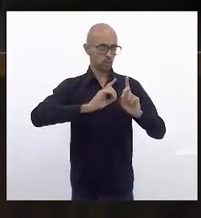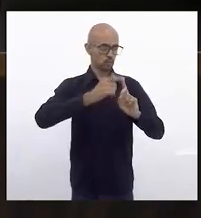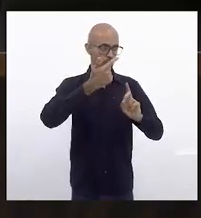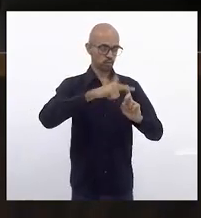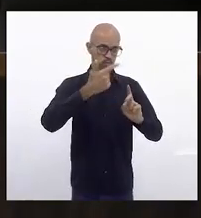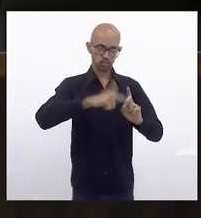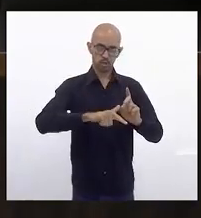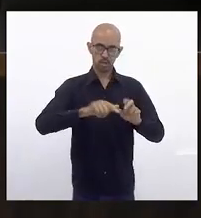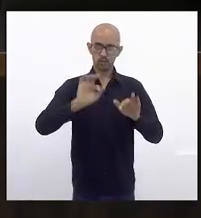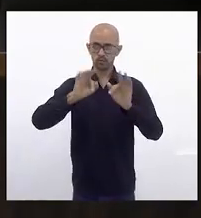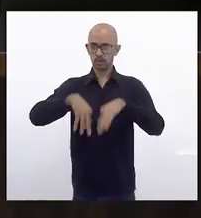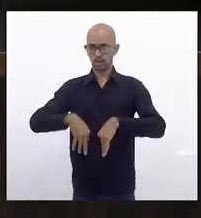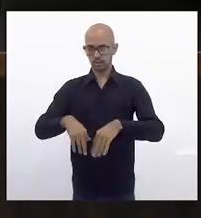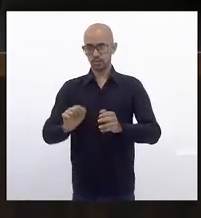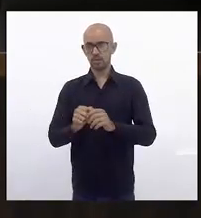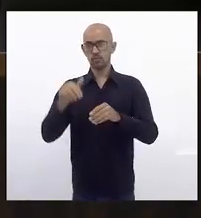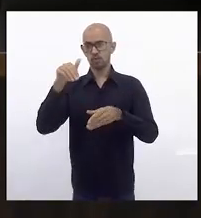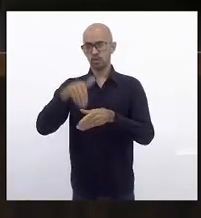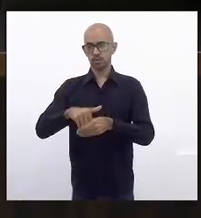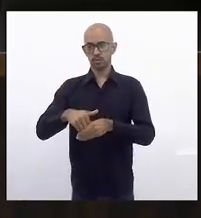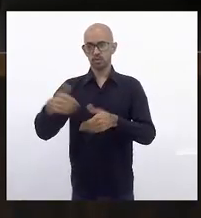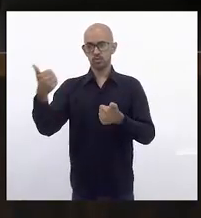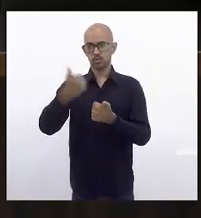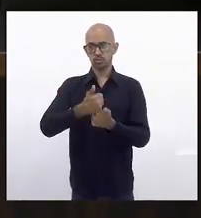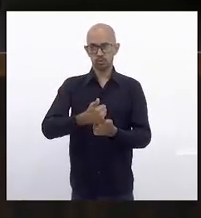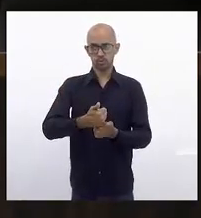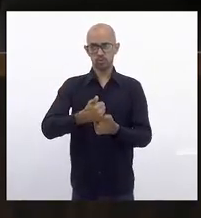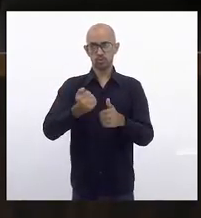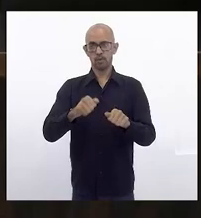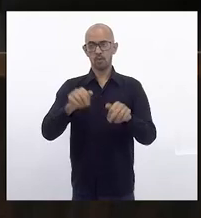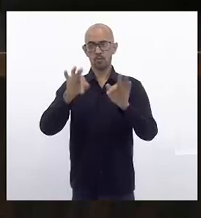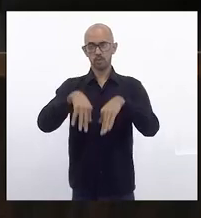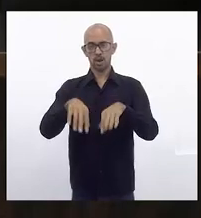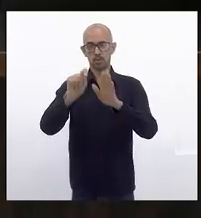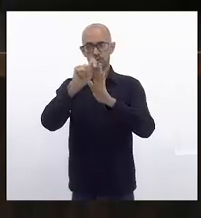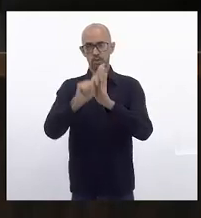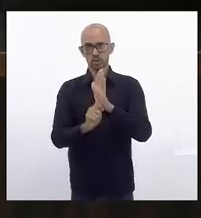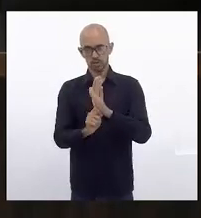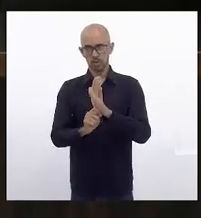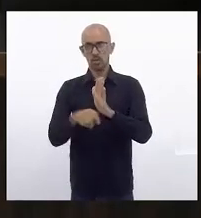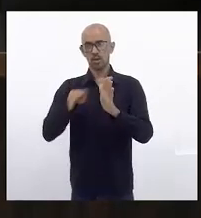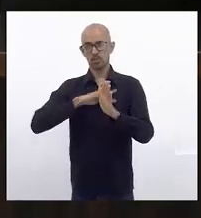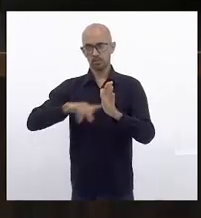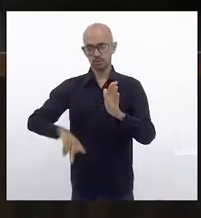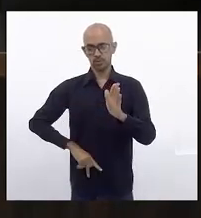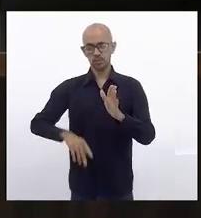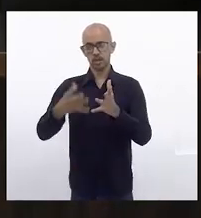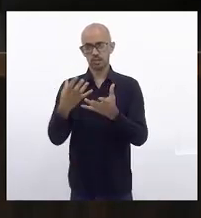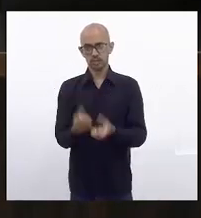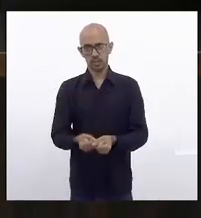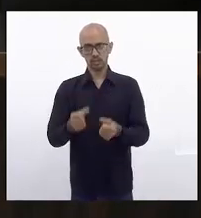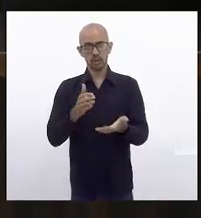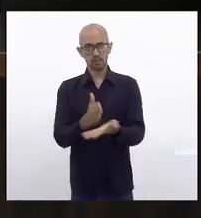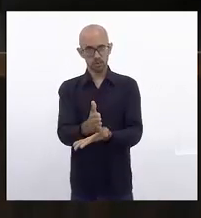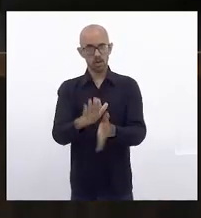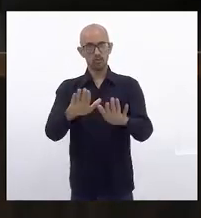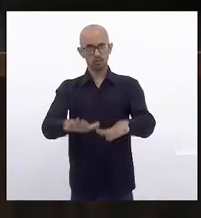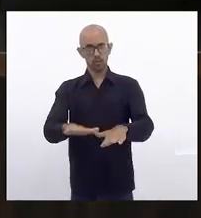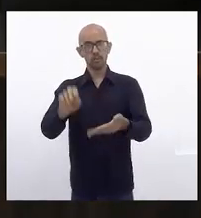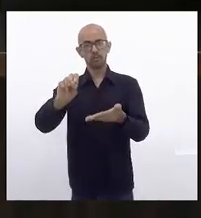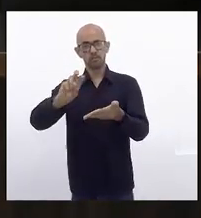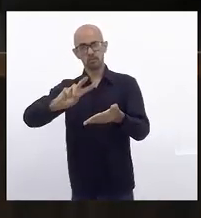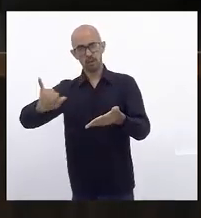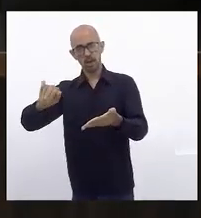discutir, encerrada a discussão em votação, substitutivo com forma final de redação que a presidência defere. Se os que aprovam permaneçam como estão aprovados, vai ao